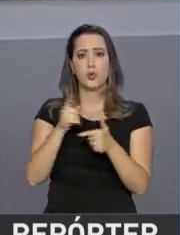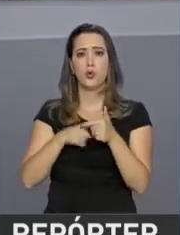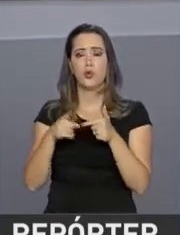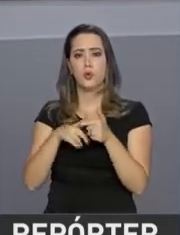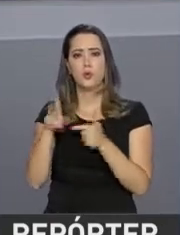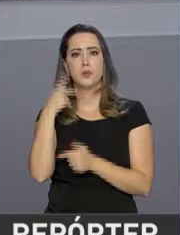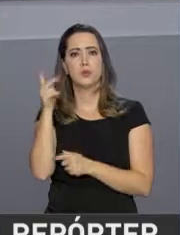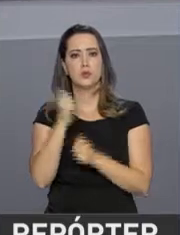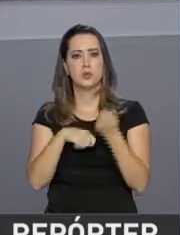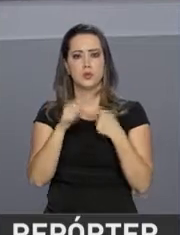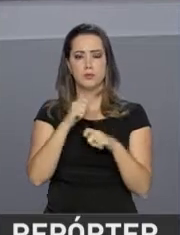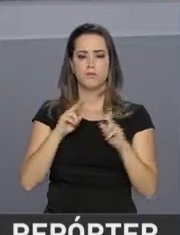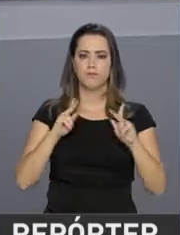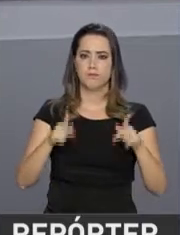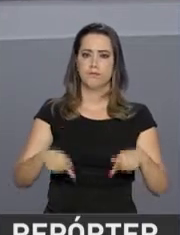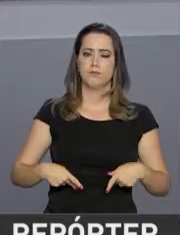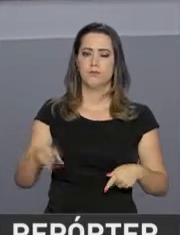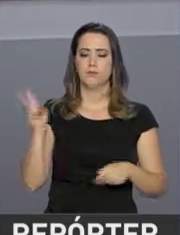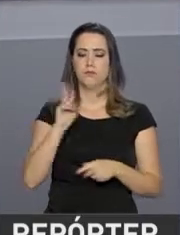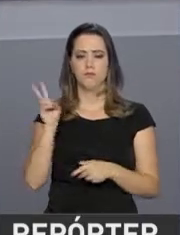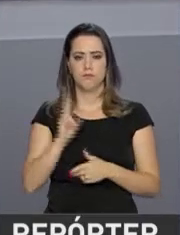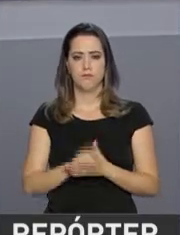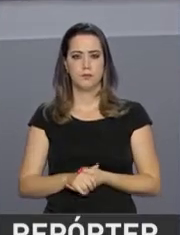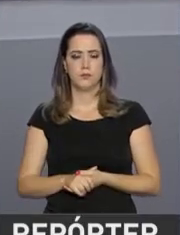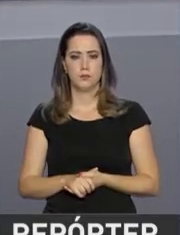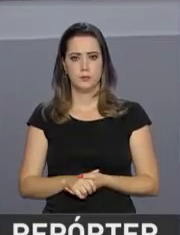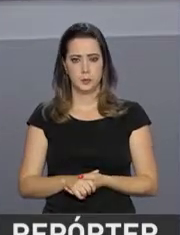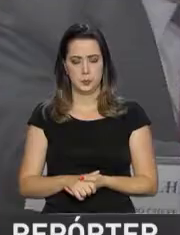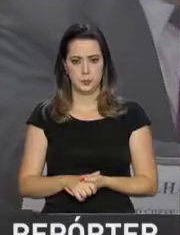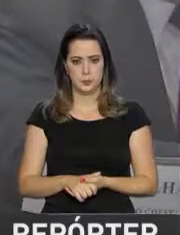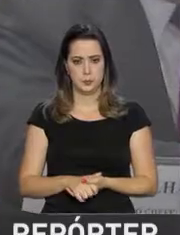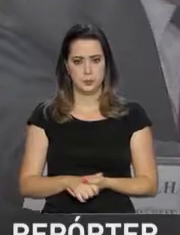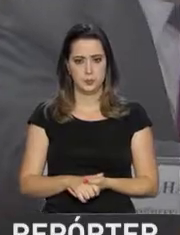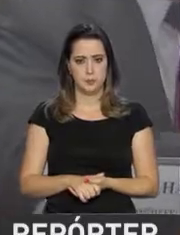política econômica e humanitária na venezuela